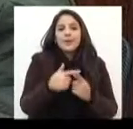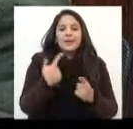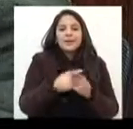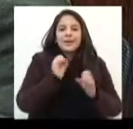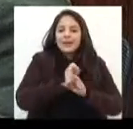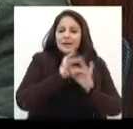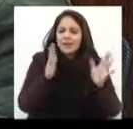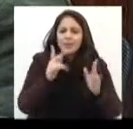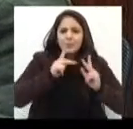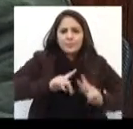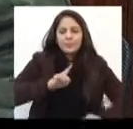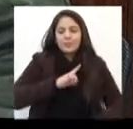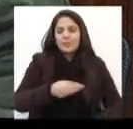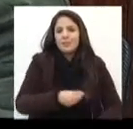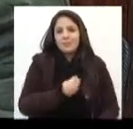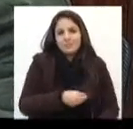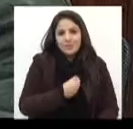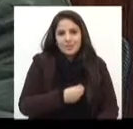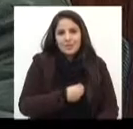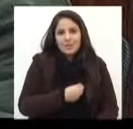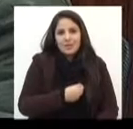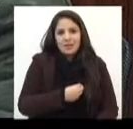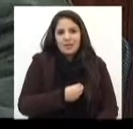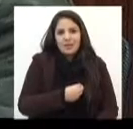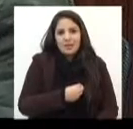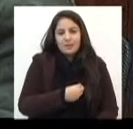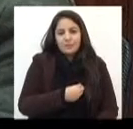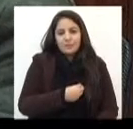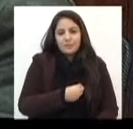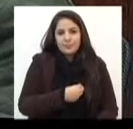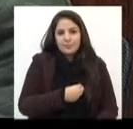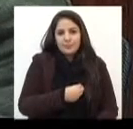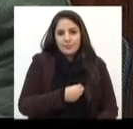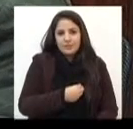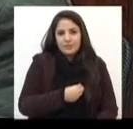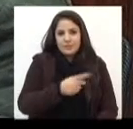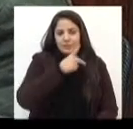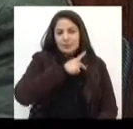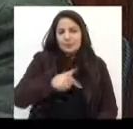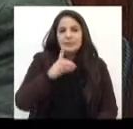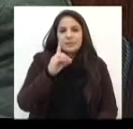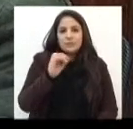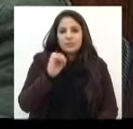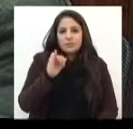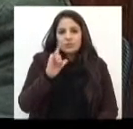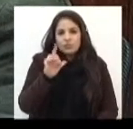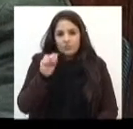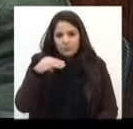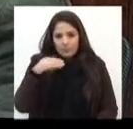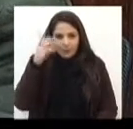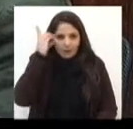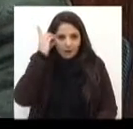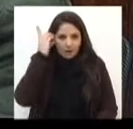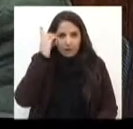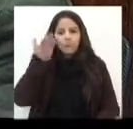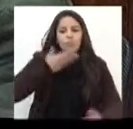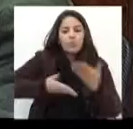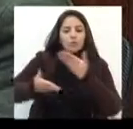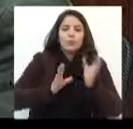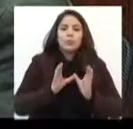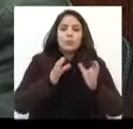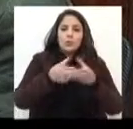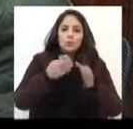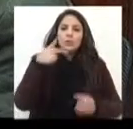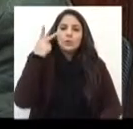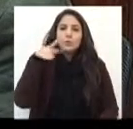claro para quem quiser ver que a presidente Dilma foi envolvida por um conjunto de políticos e